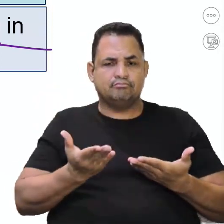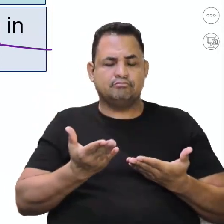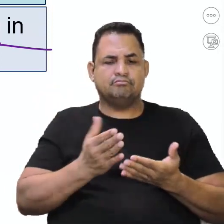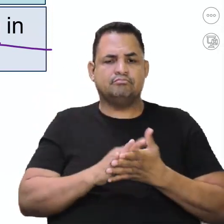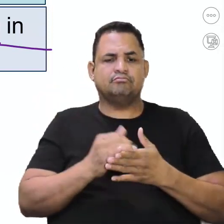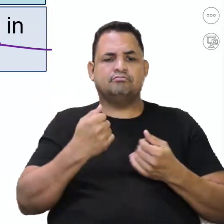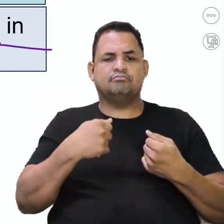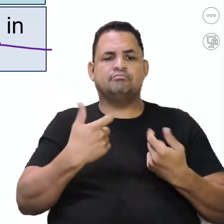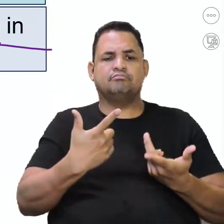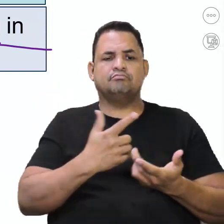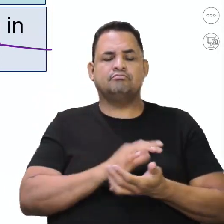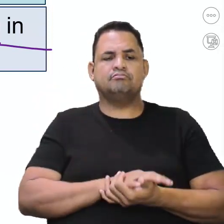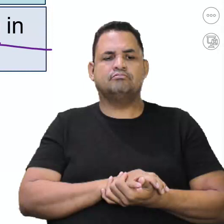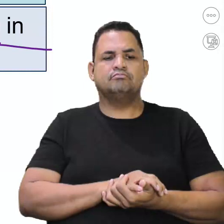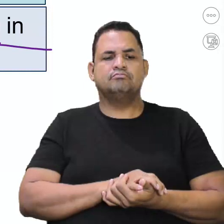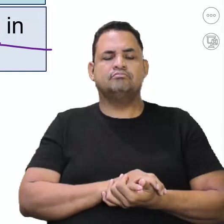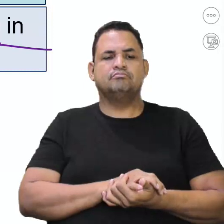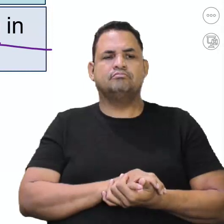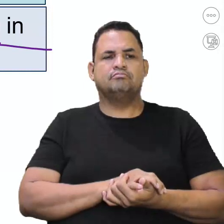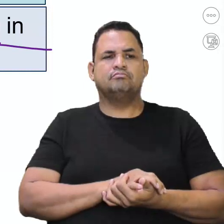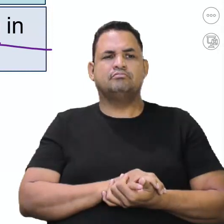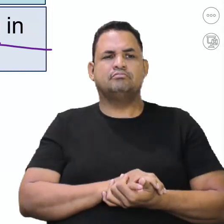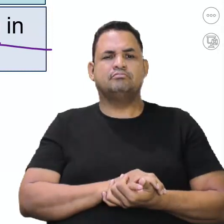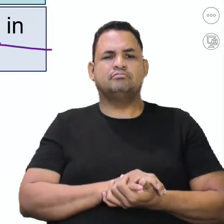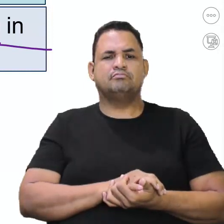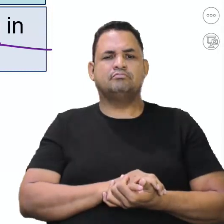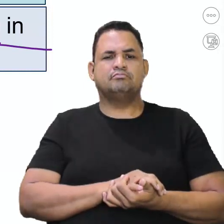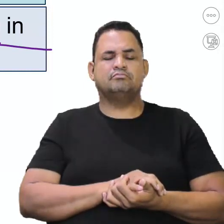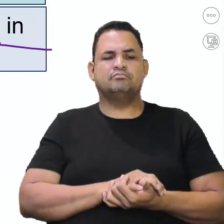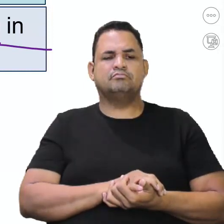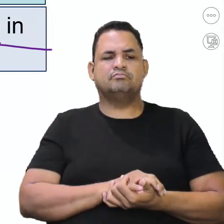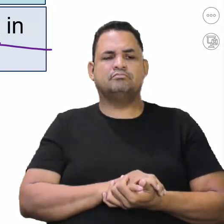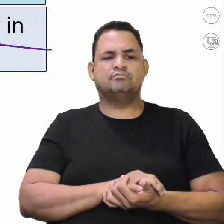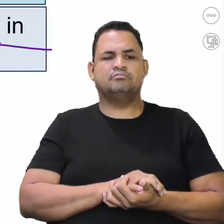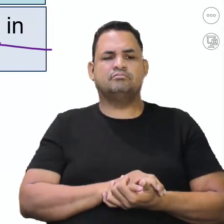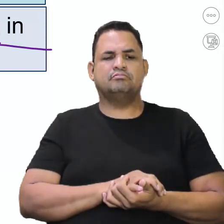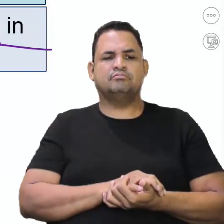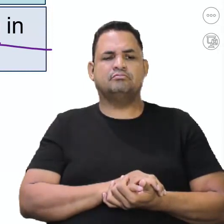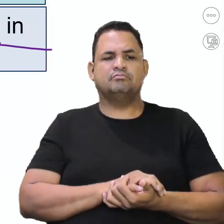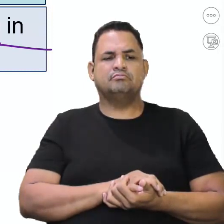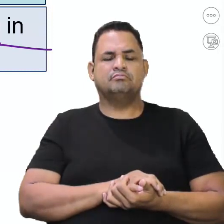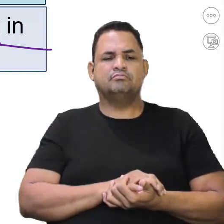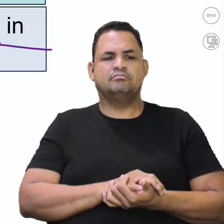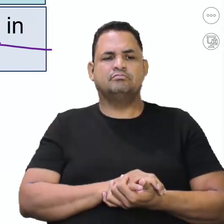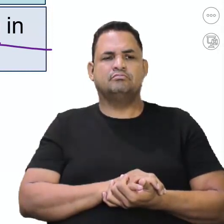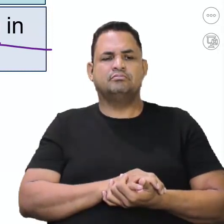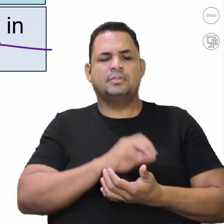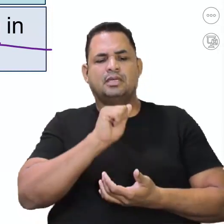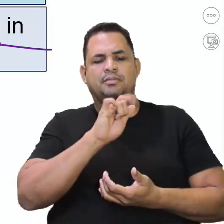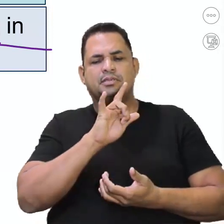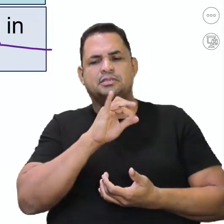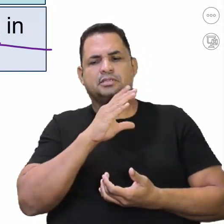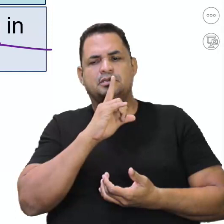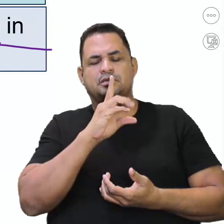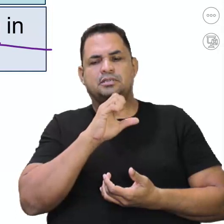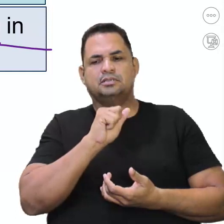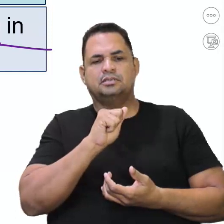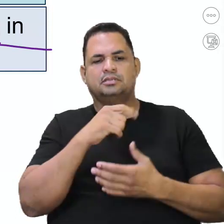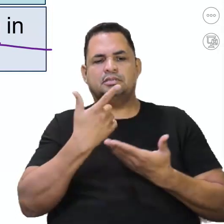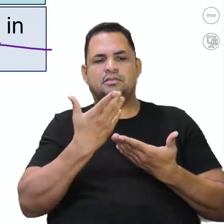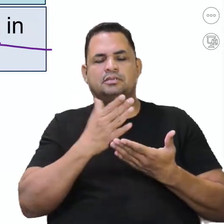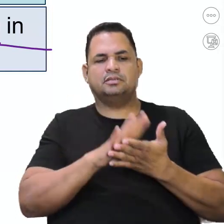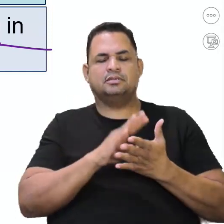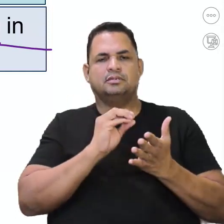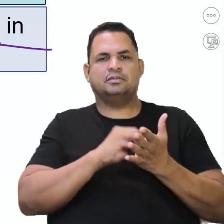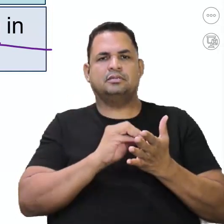que pode ser tristeza. Tem lá na questão das A, B, C, D,